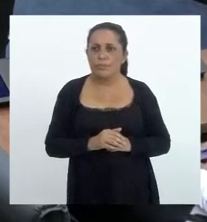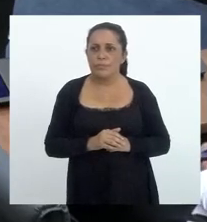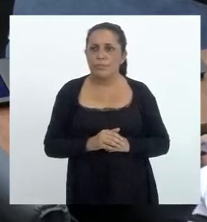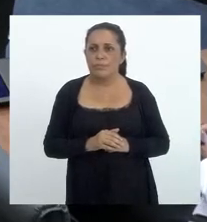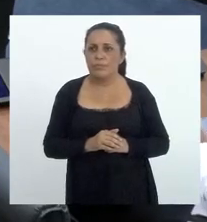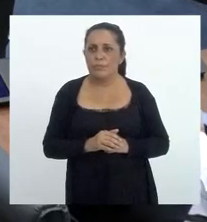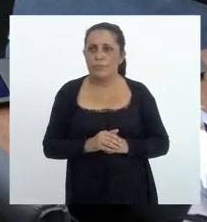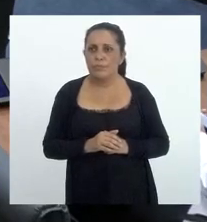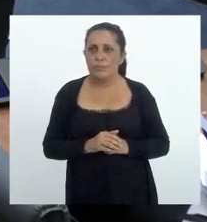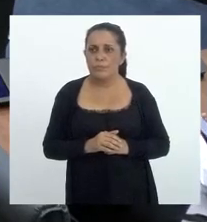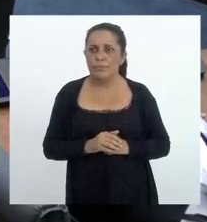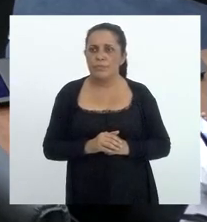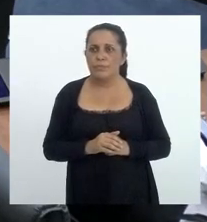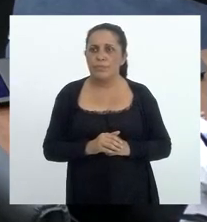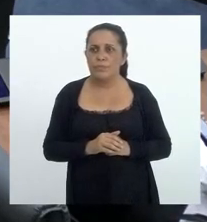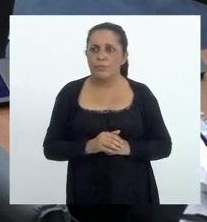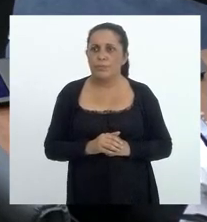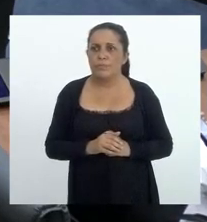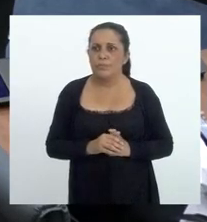Doutor Montese, por favor.